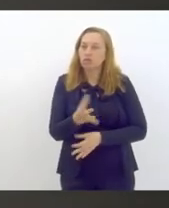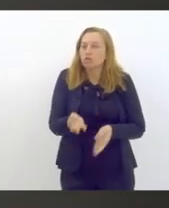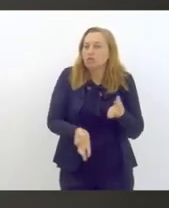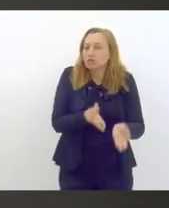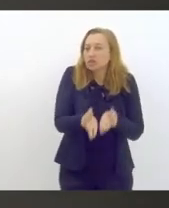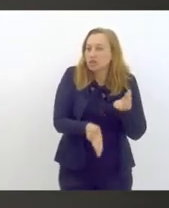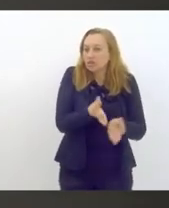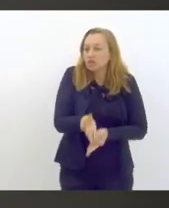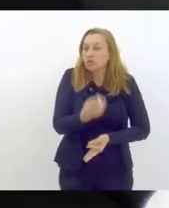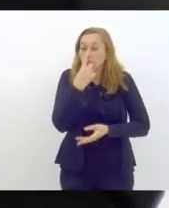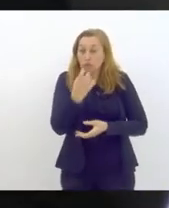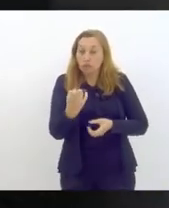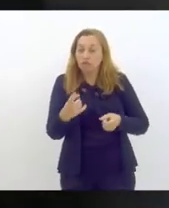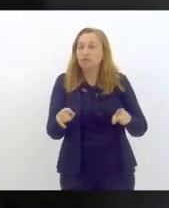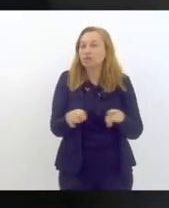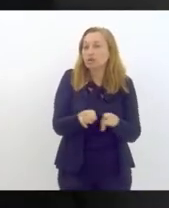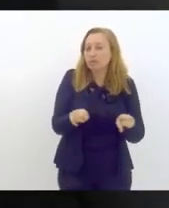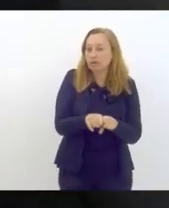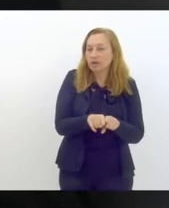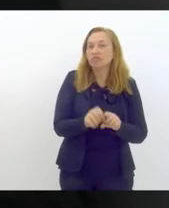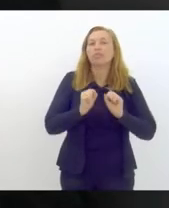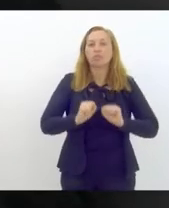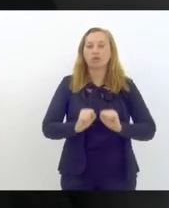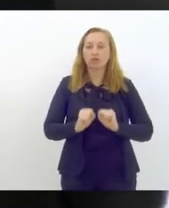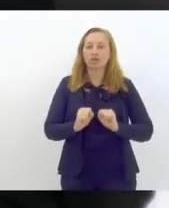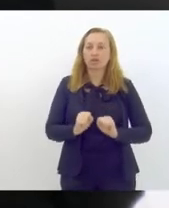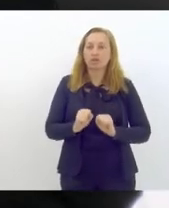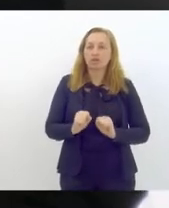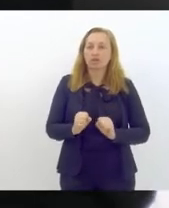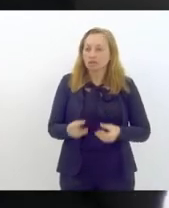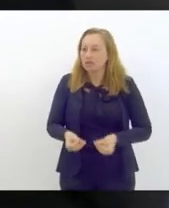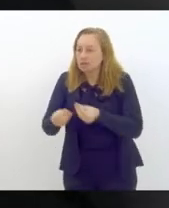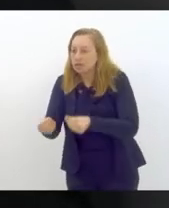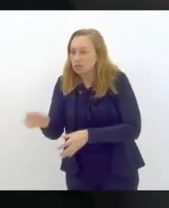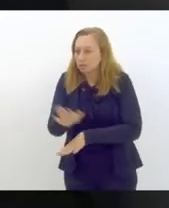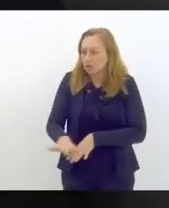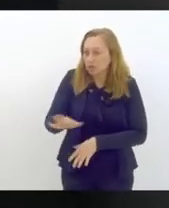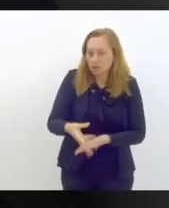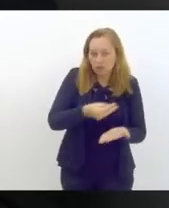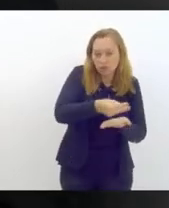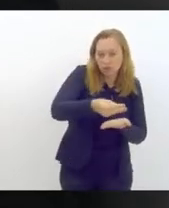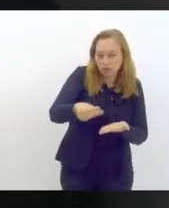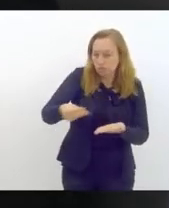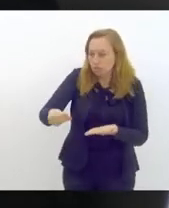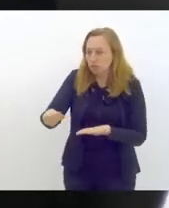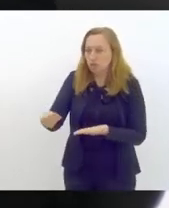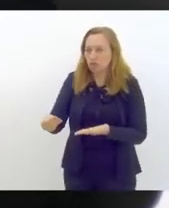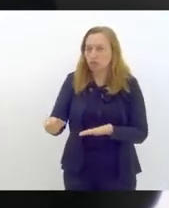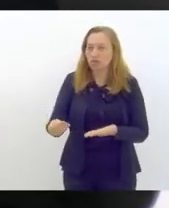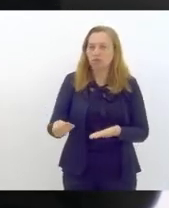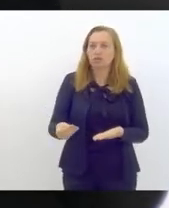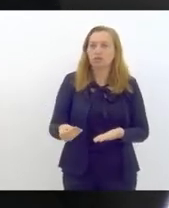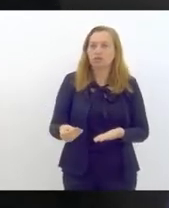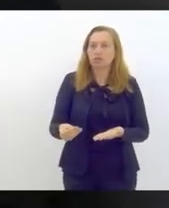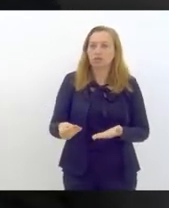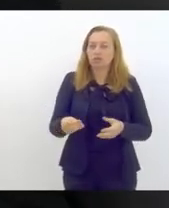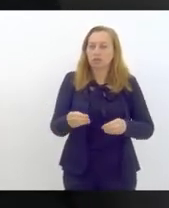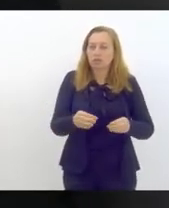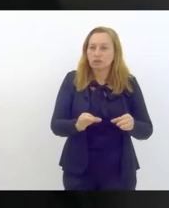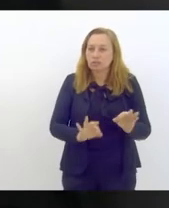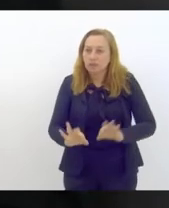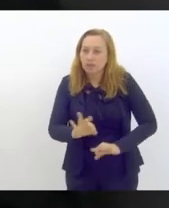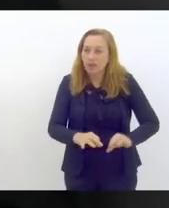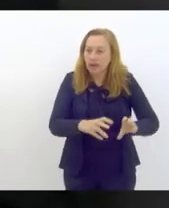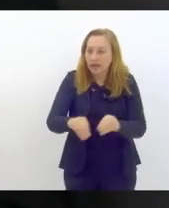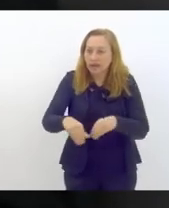tratamento para esse lixo, como inclusive você vai poder dar para uma criança distribuir num horto escolar para você fazer um plantio, uma tração